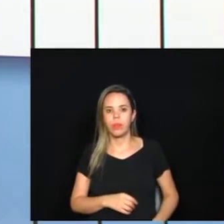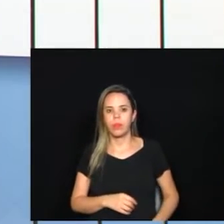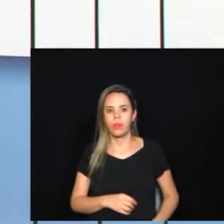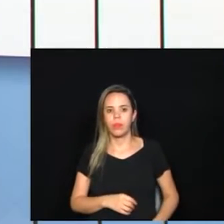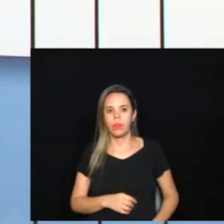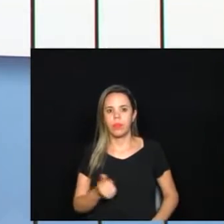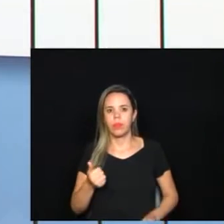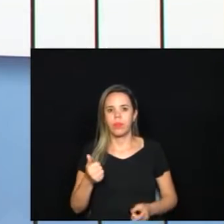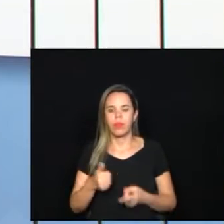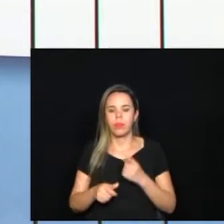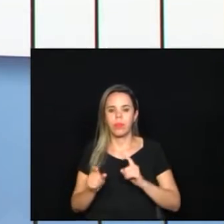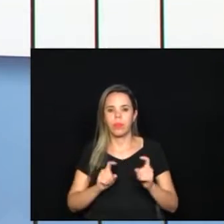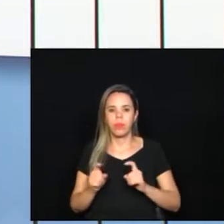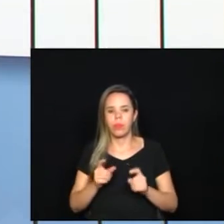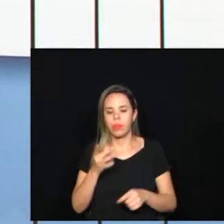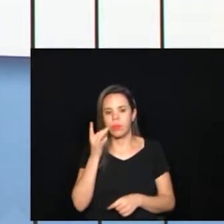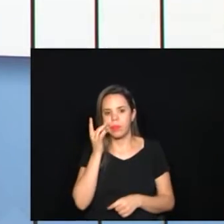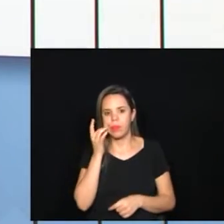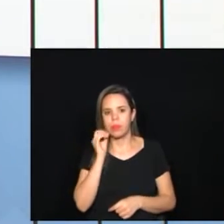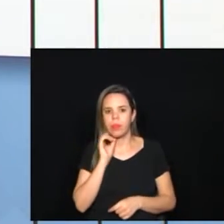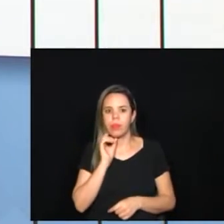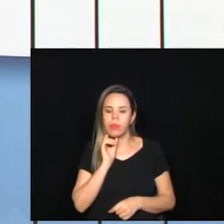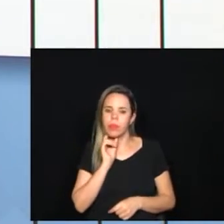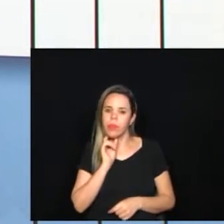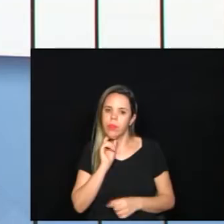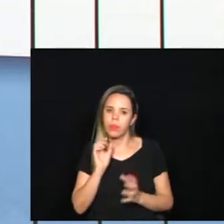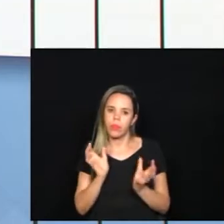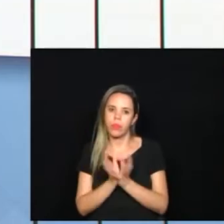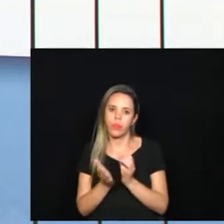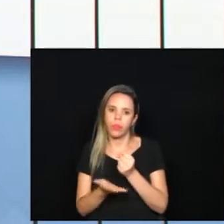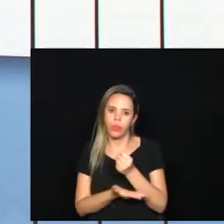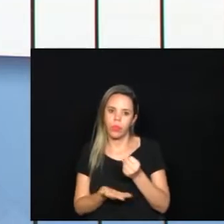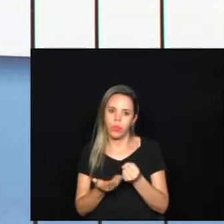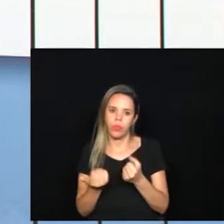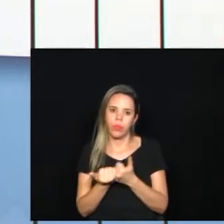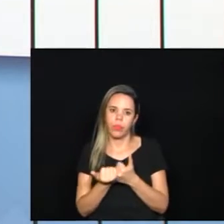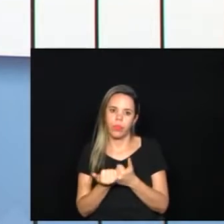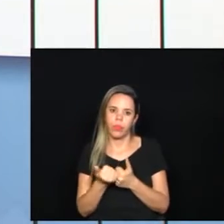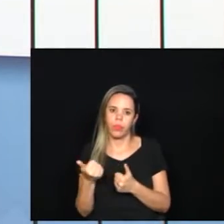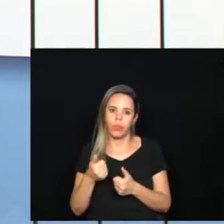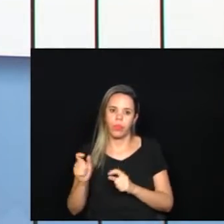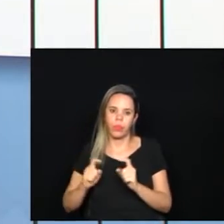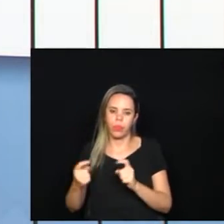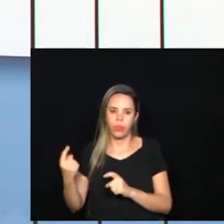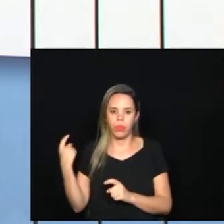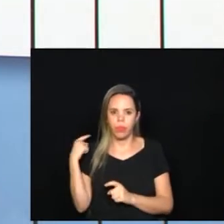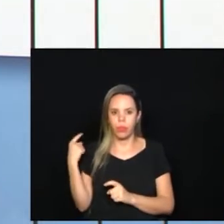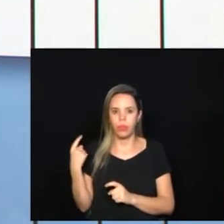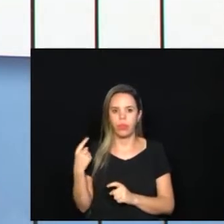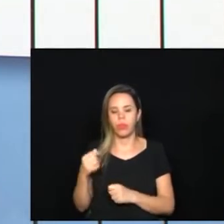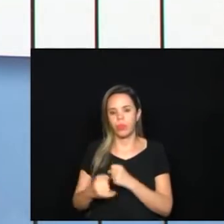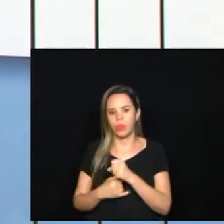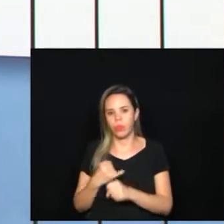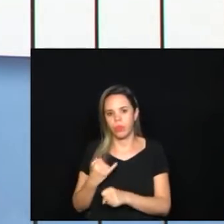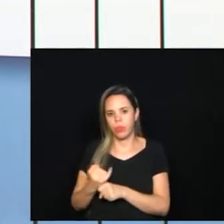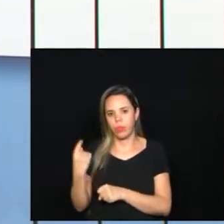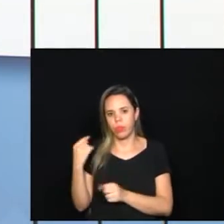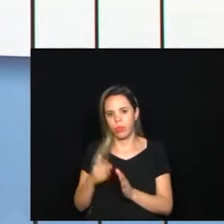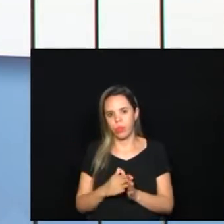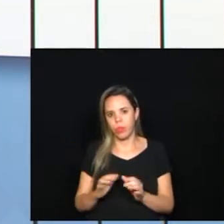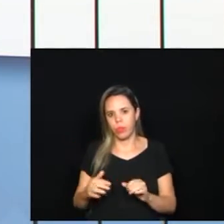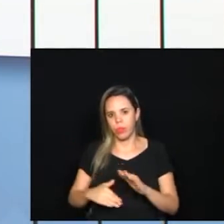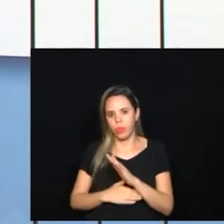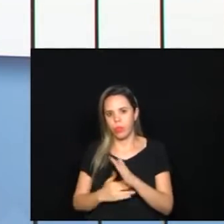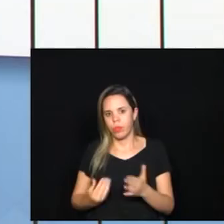essa foi a primeira reunião presencial. Essa subcomissão já fez uma primeira reunião online, naquele período em que a